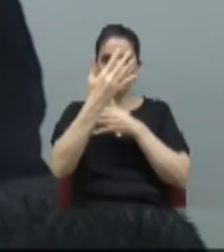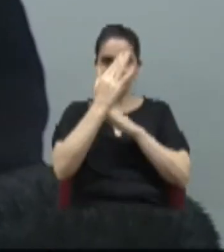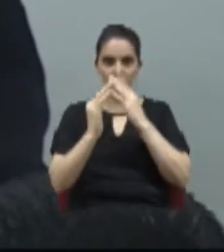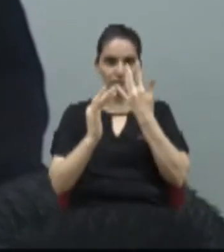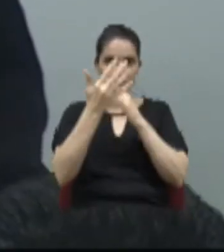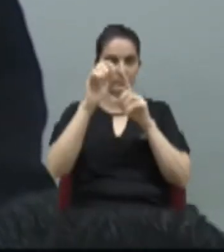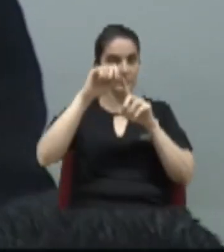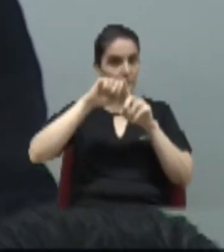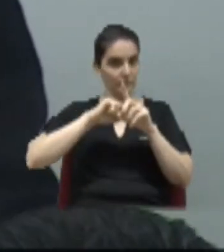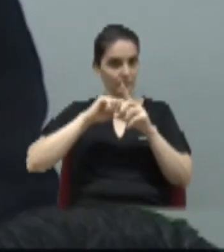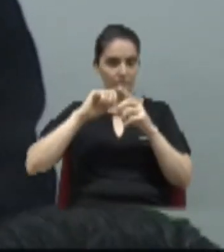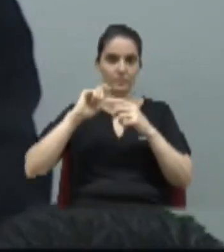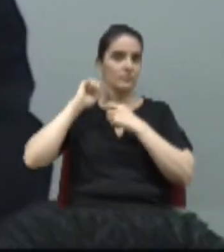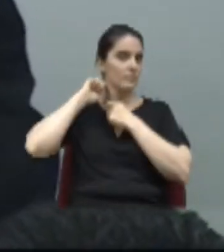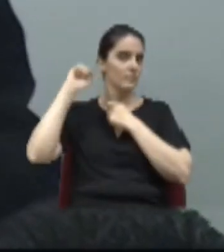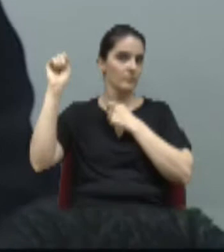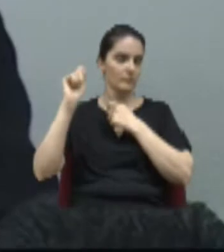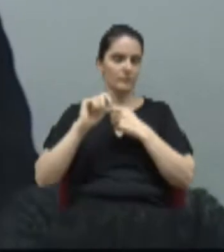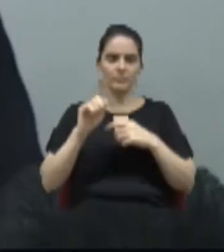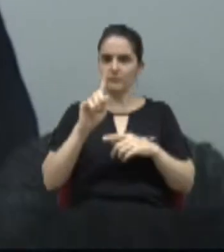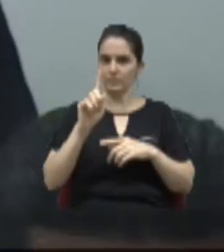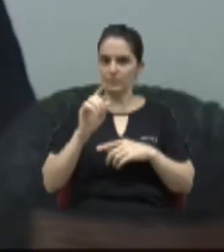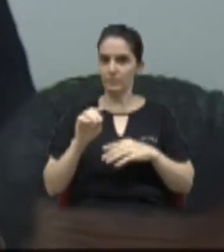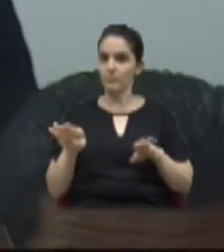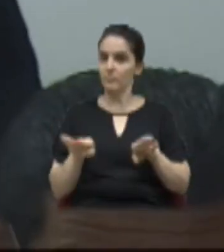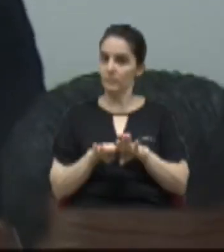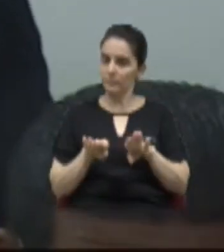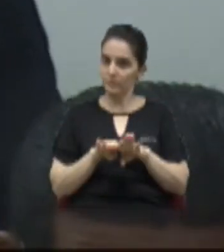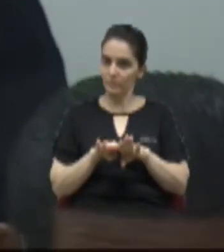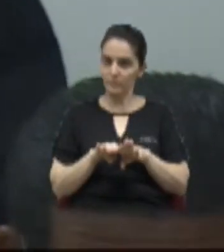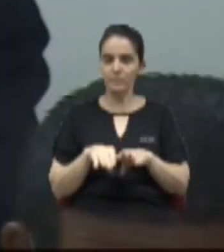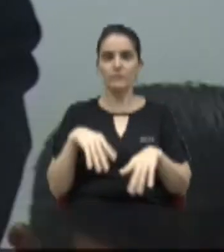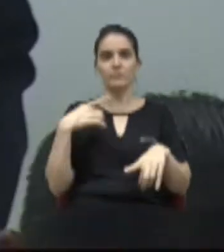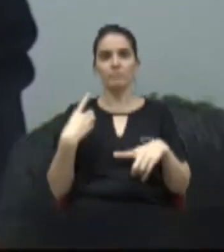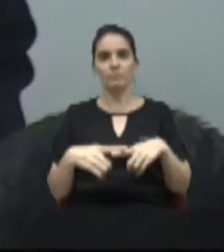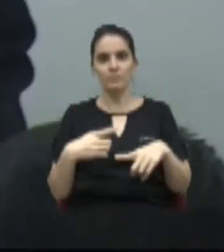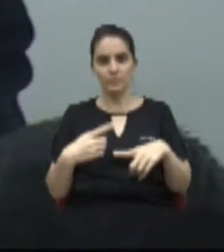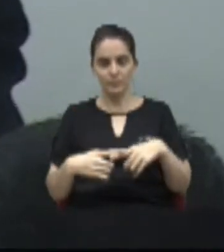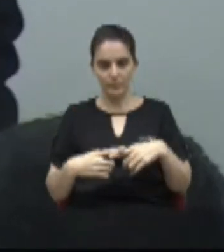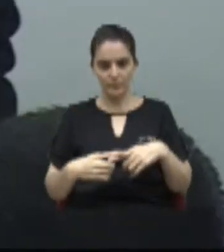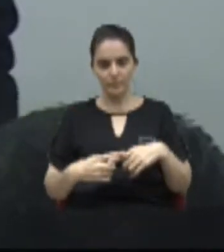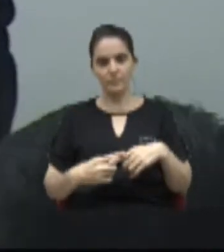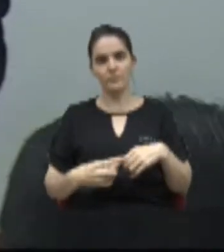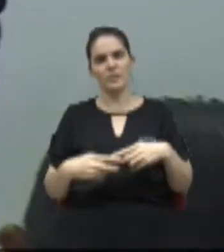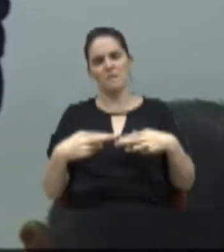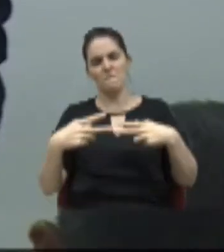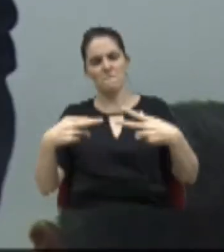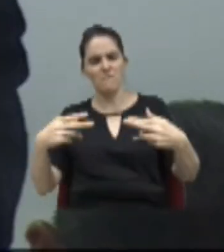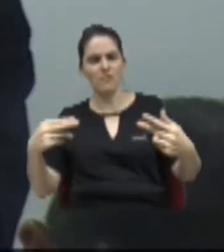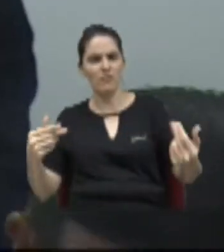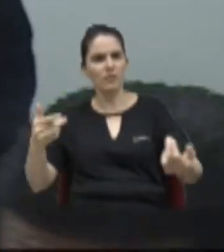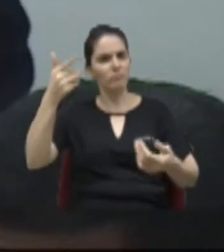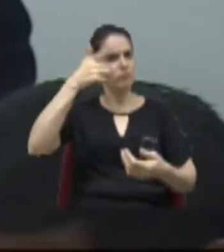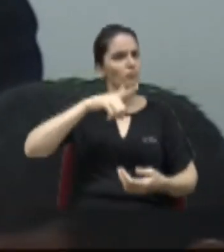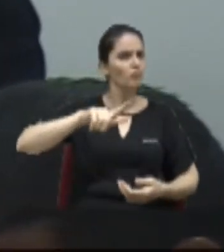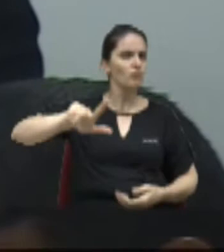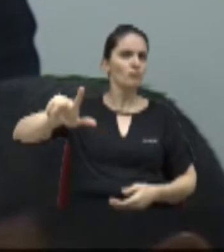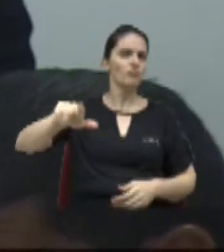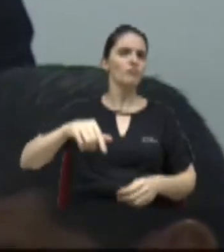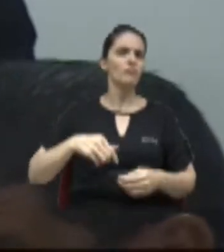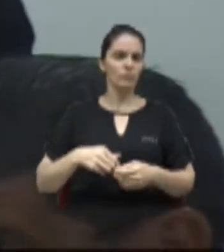de abril, mas eu tenho certeza, vereador Mir, que deve ter ocorrido várias outras situações,